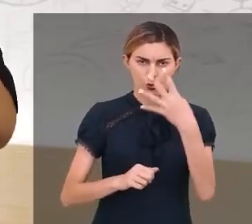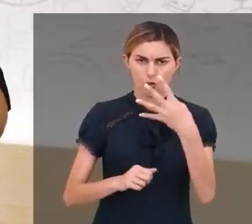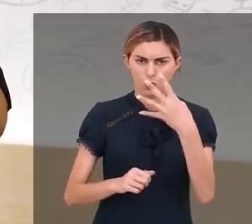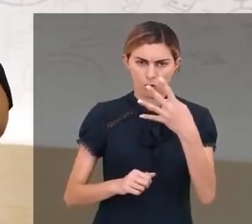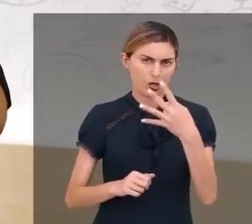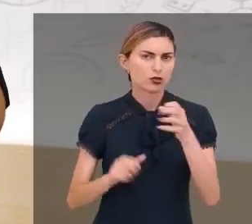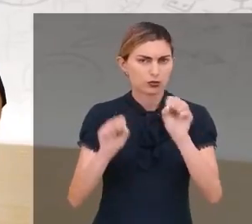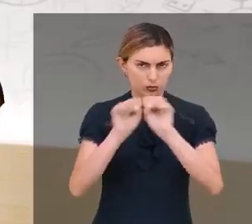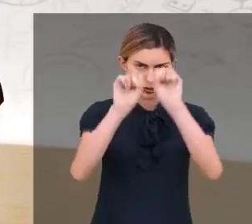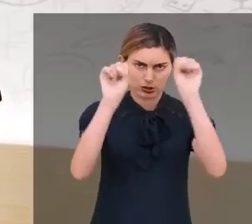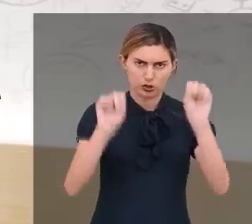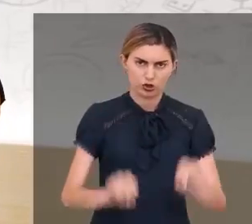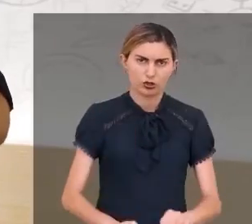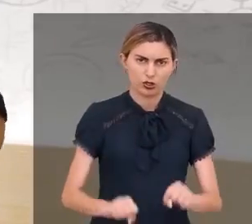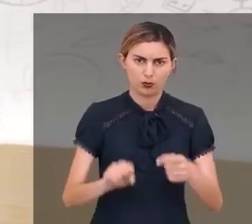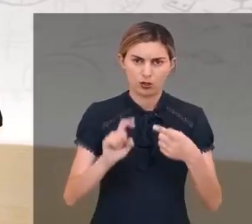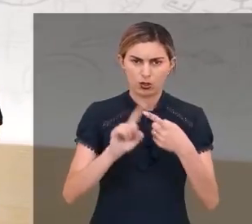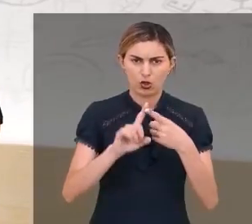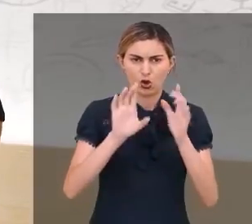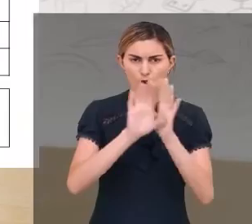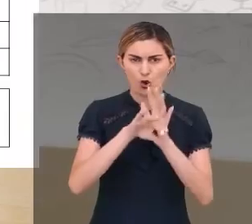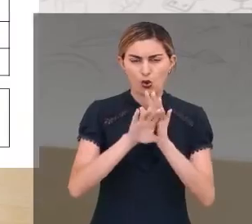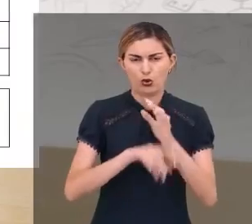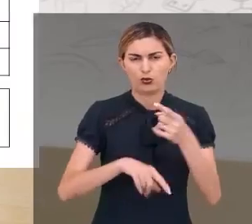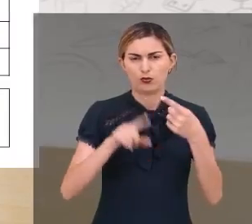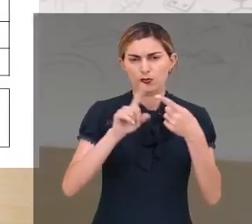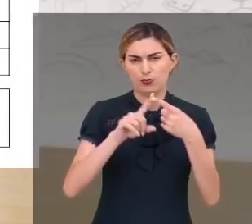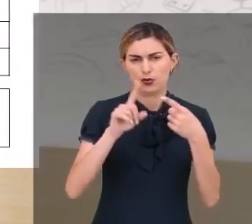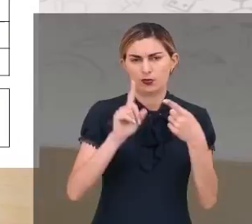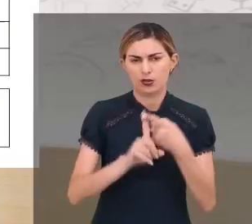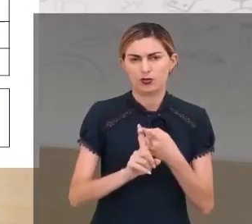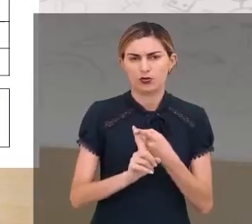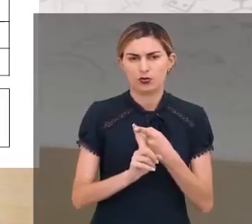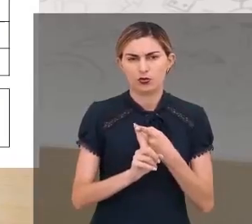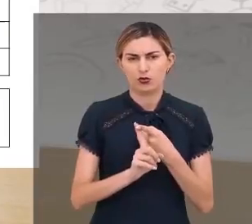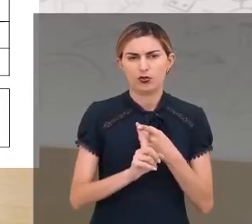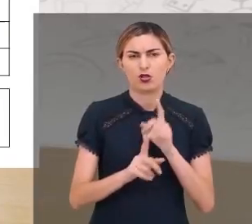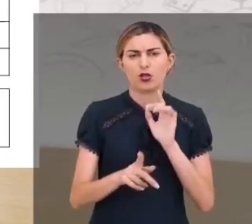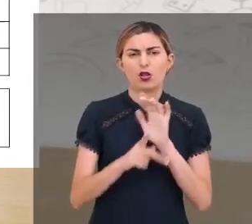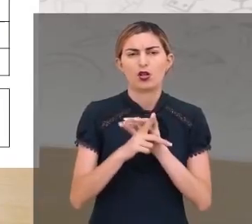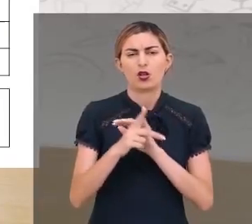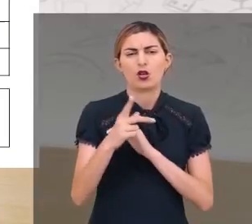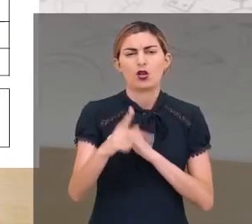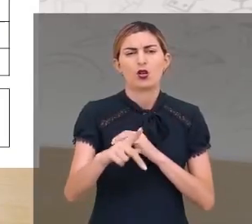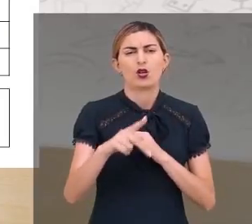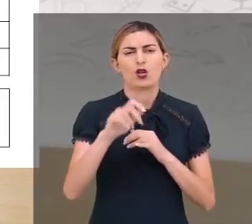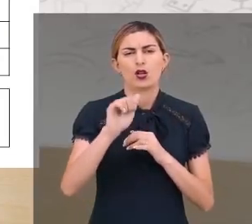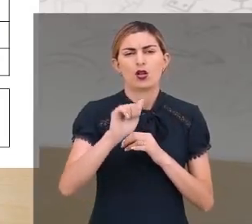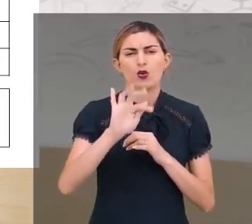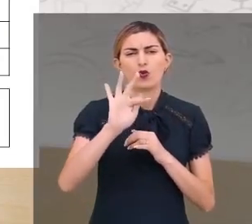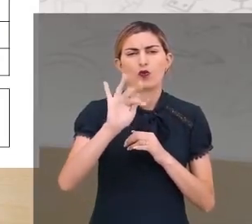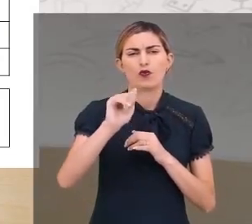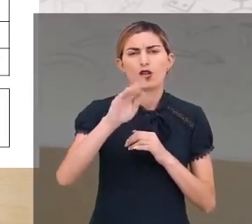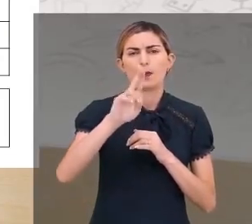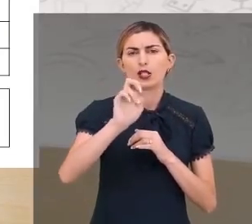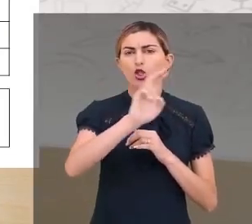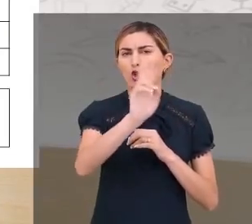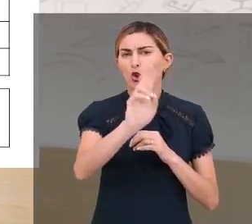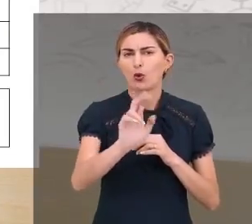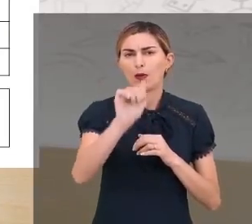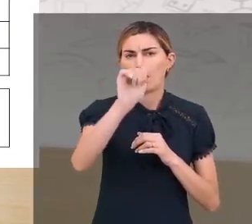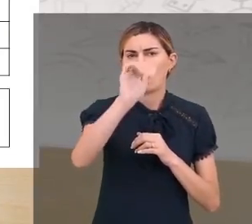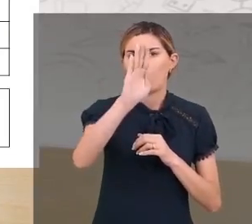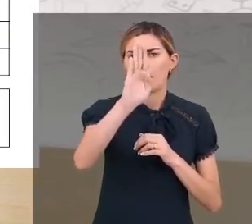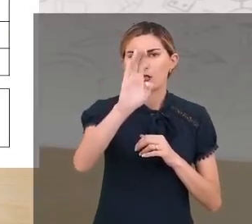codificação, 4 sistemas de codificação. O primeiro deles diz respeito à codificação